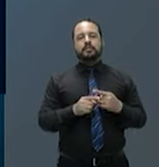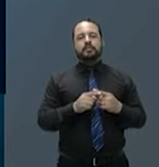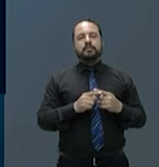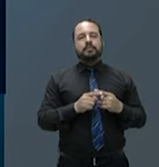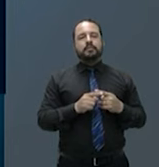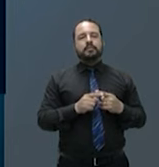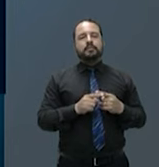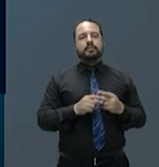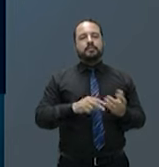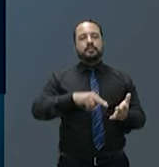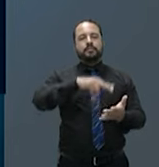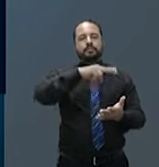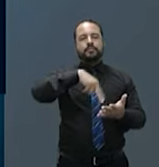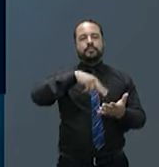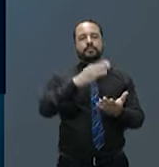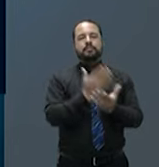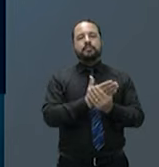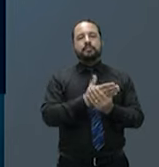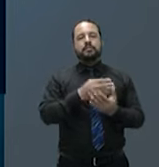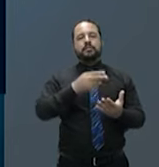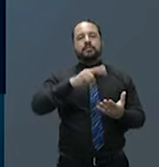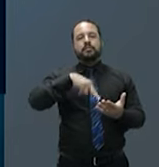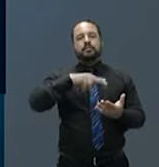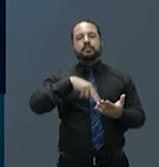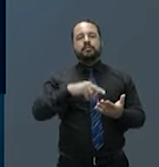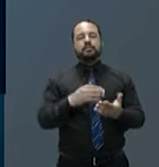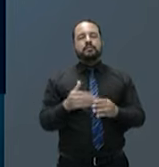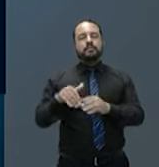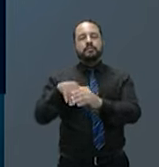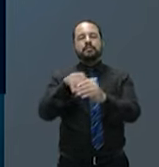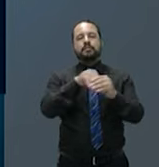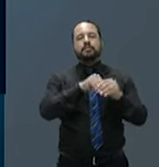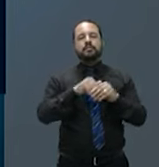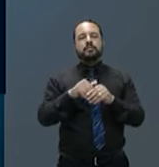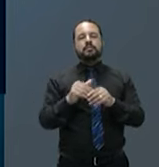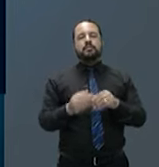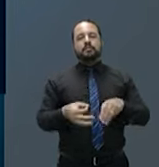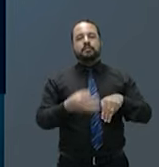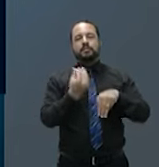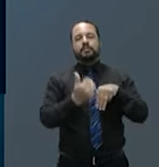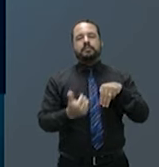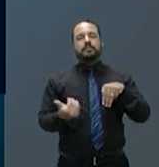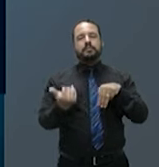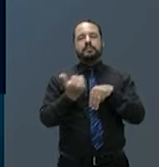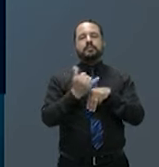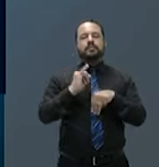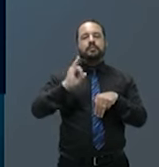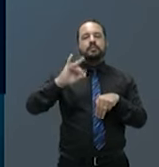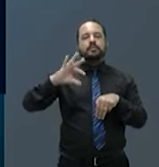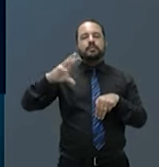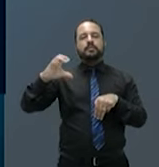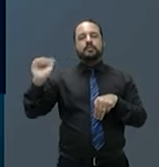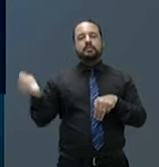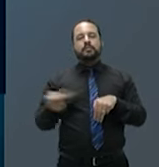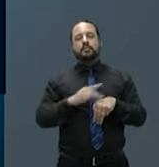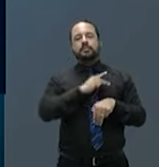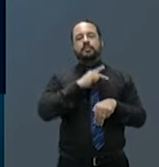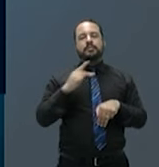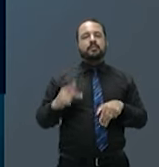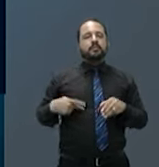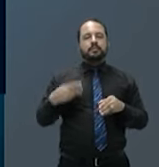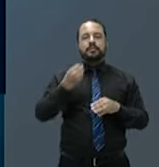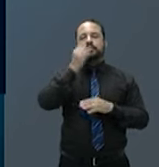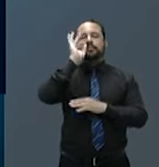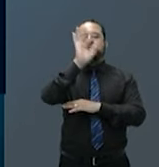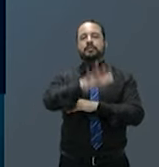Todos aguardam o voto da ministra Isabel. É, Pois não, senhora presidente, boa tarde,